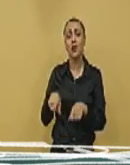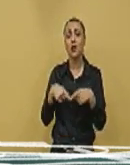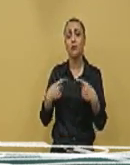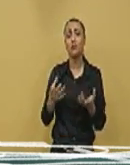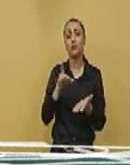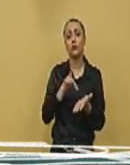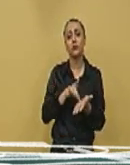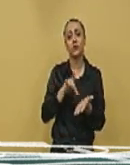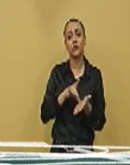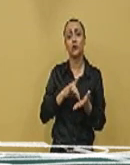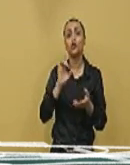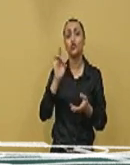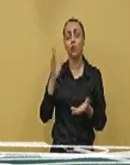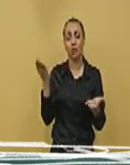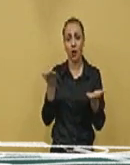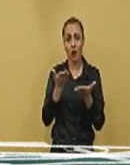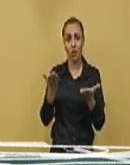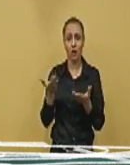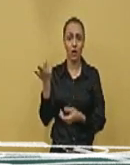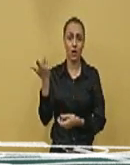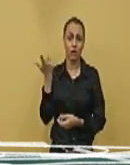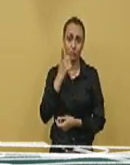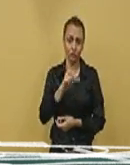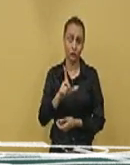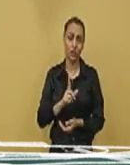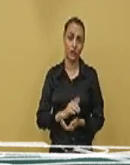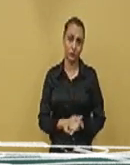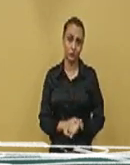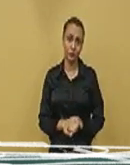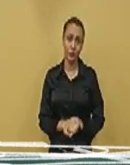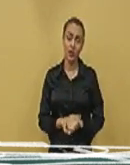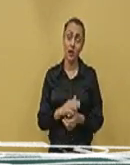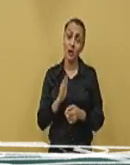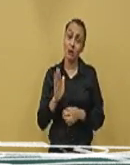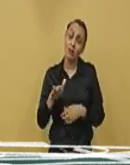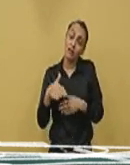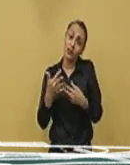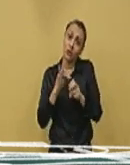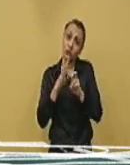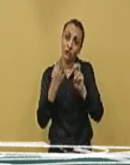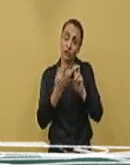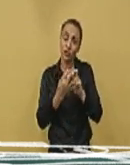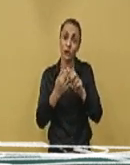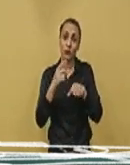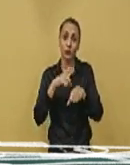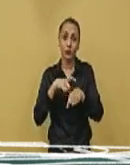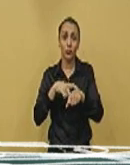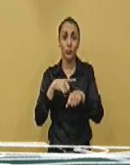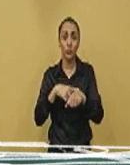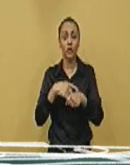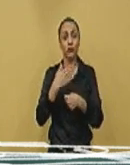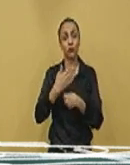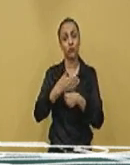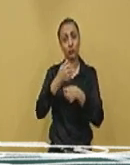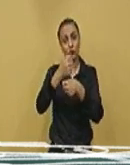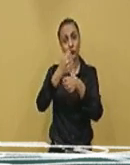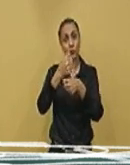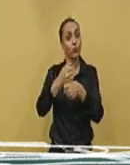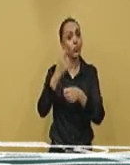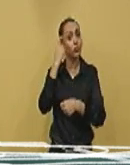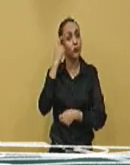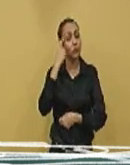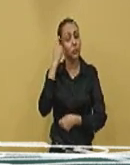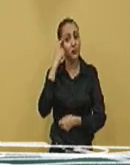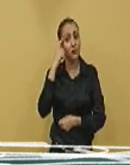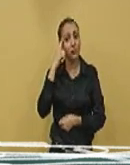está acontecendo agora. Quanto à FADIR, infelizmente, quando o prédio foi construído, ele não foi pensado nessa área de